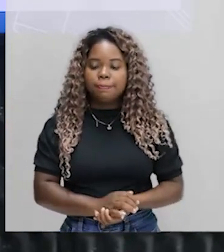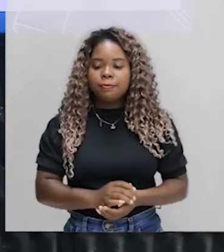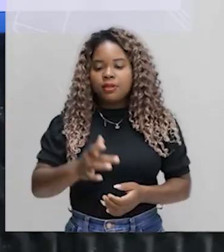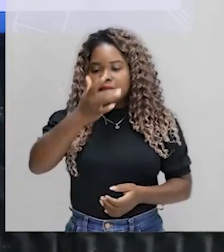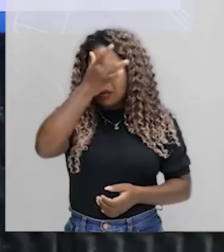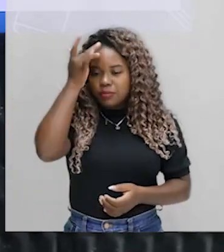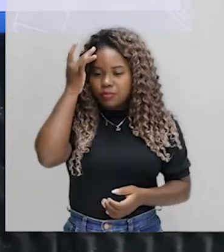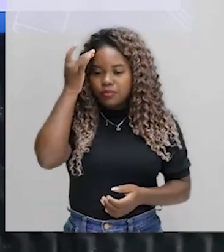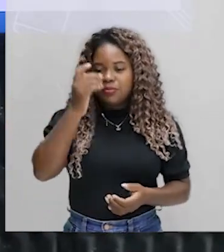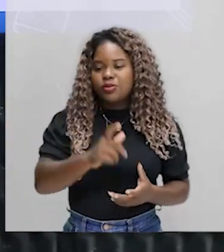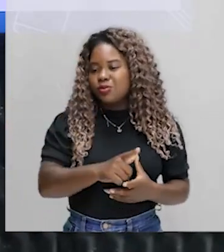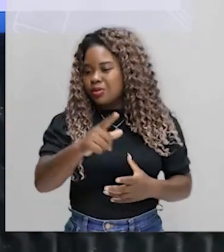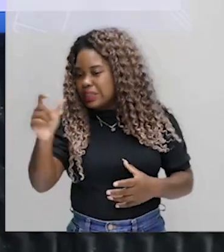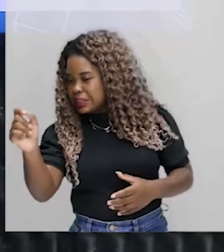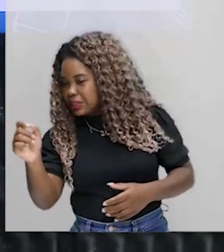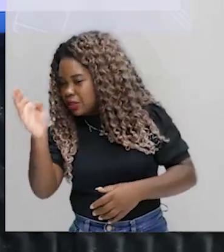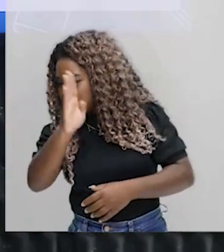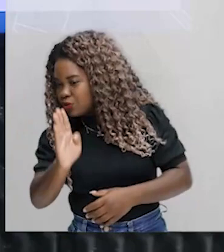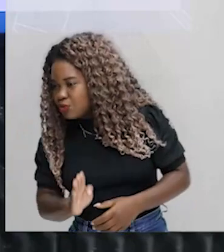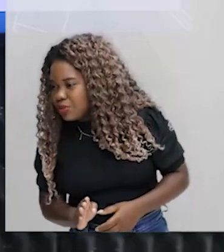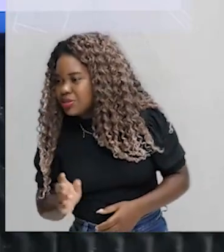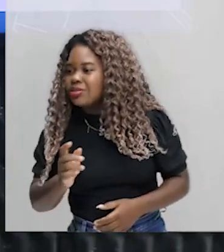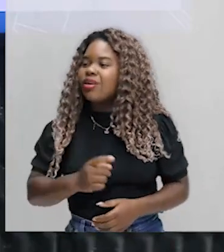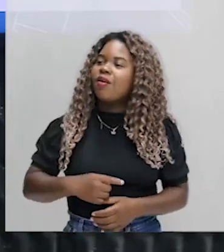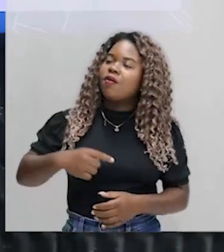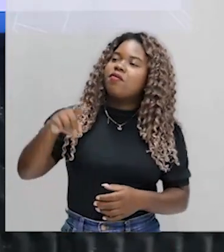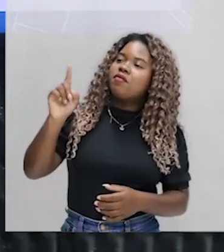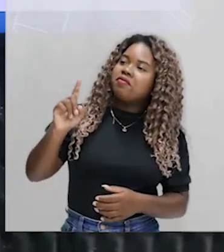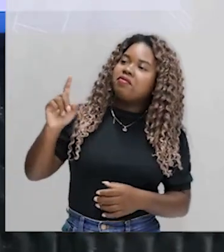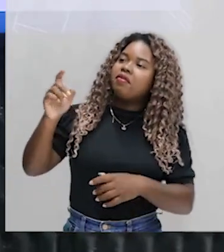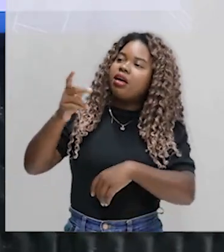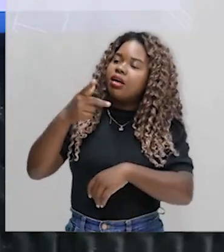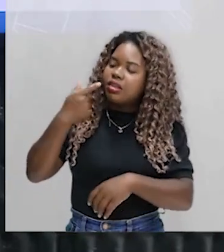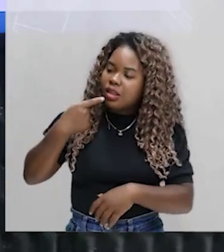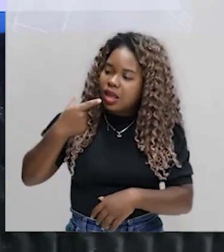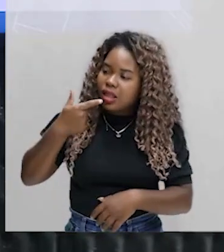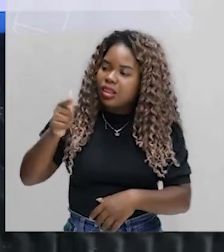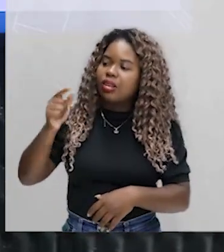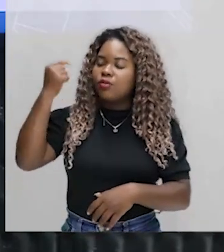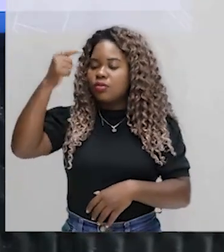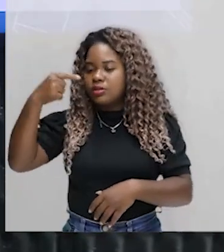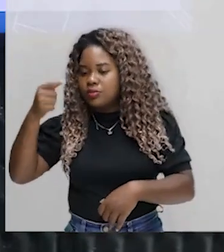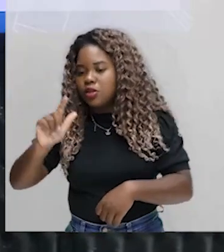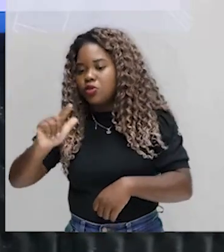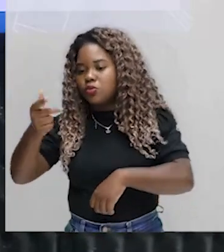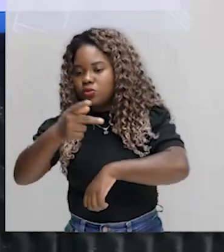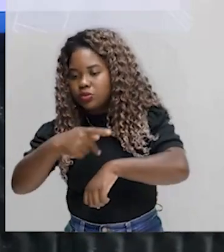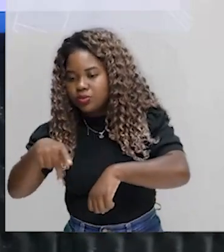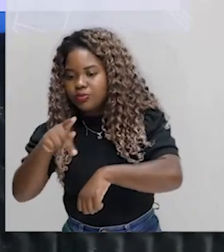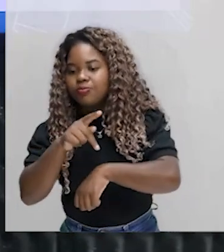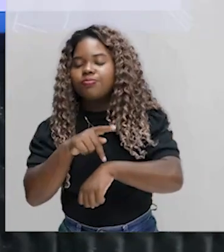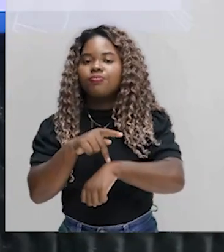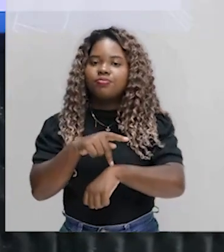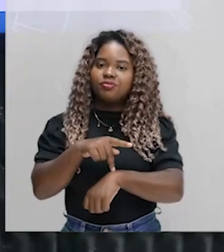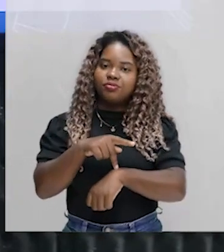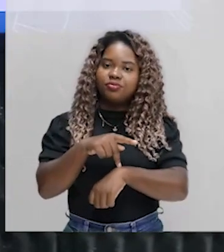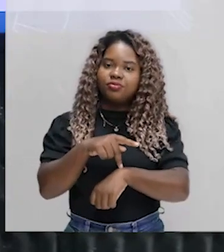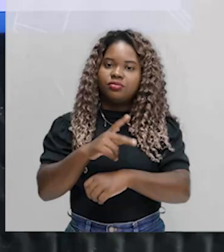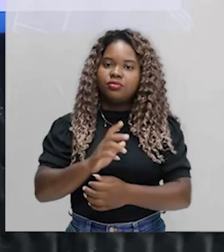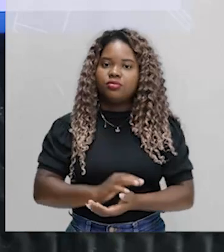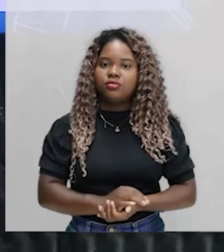aquelas pessoas que saem do Brasil e se aventuram na língua espanhola num país de idioma oficial